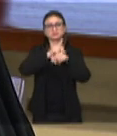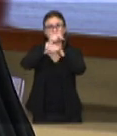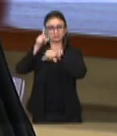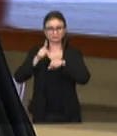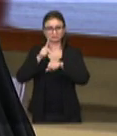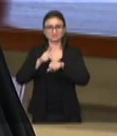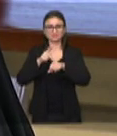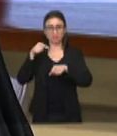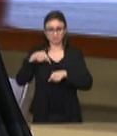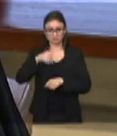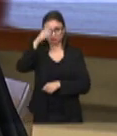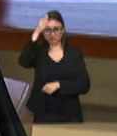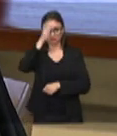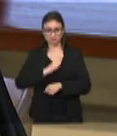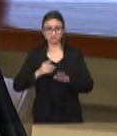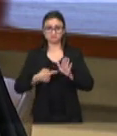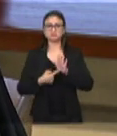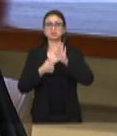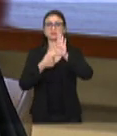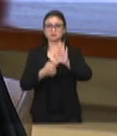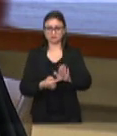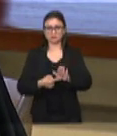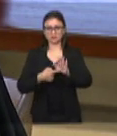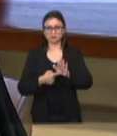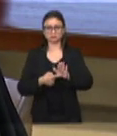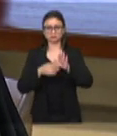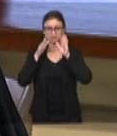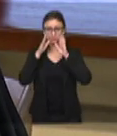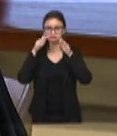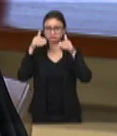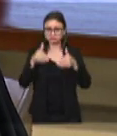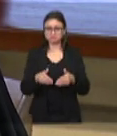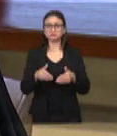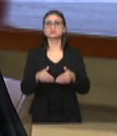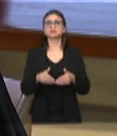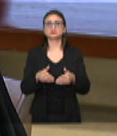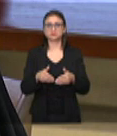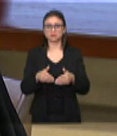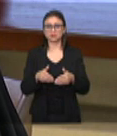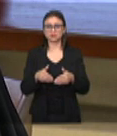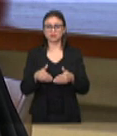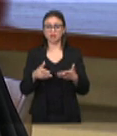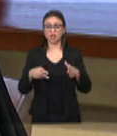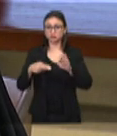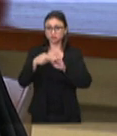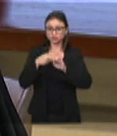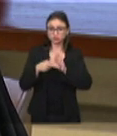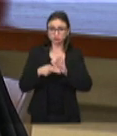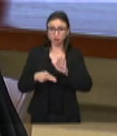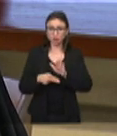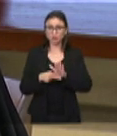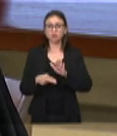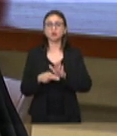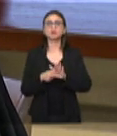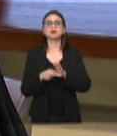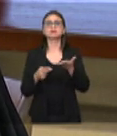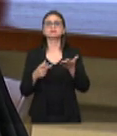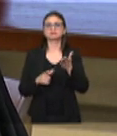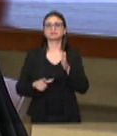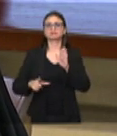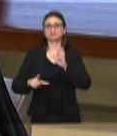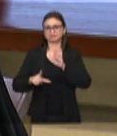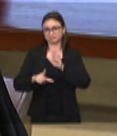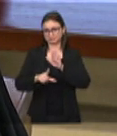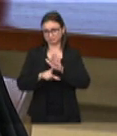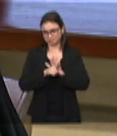Estado brasileiro, mostrando-se integralmente consentânea com o plexo de normas que balizam a atividade legislativa dos